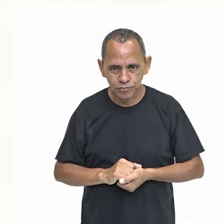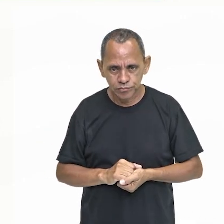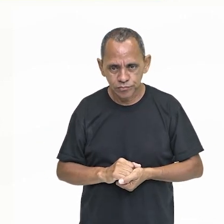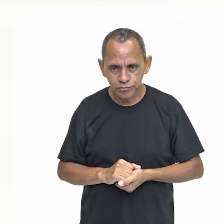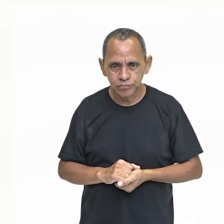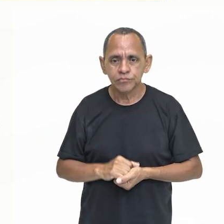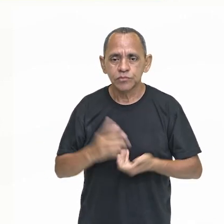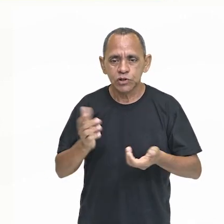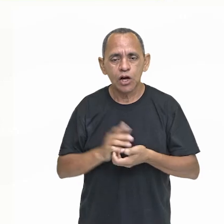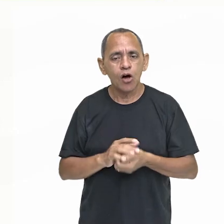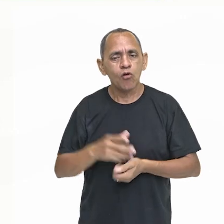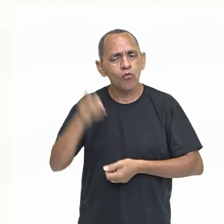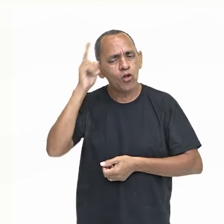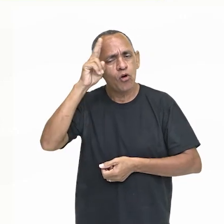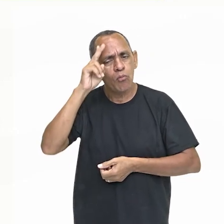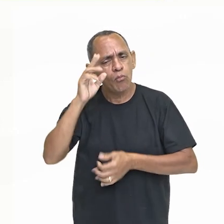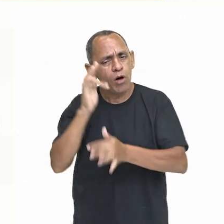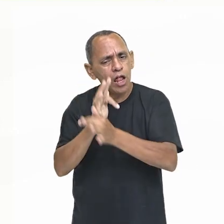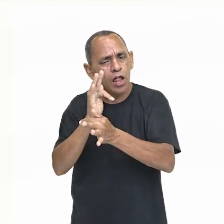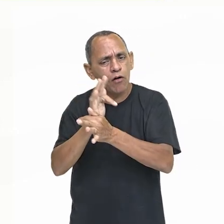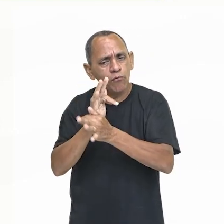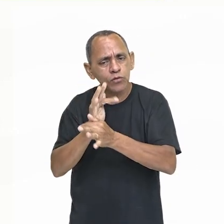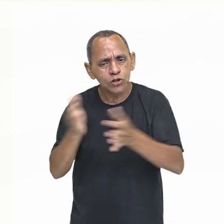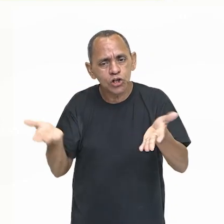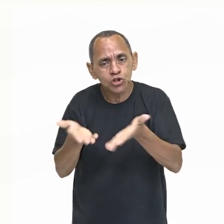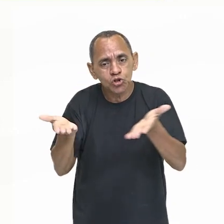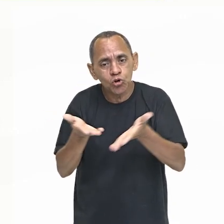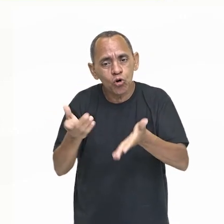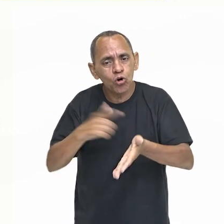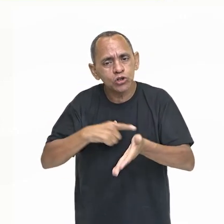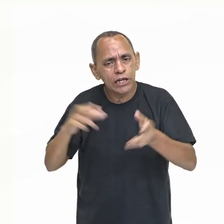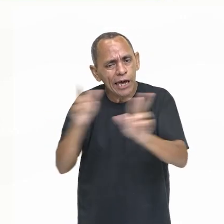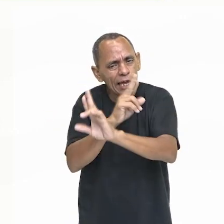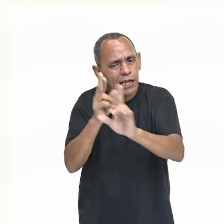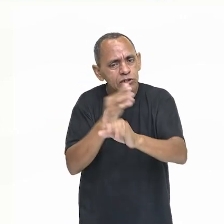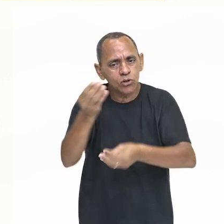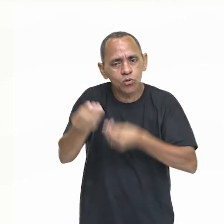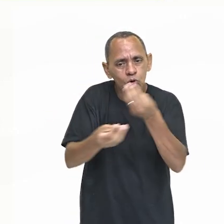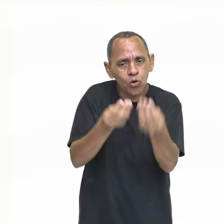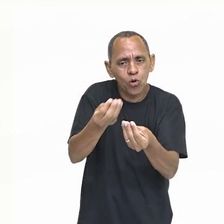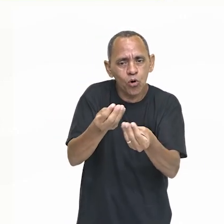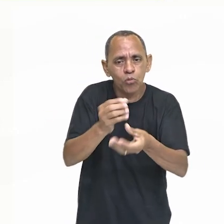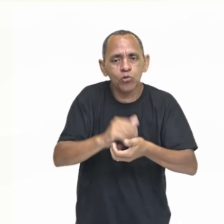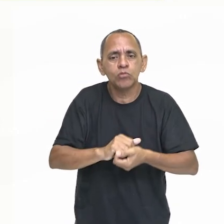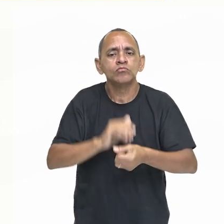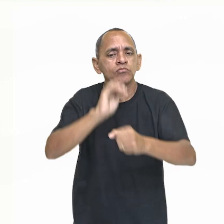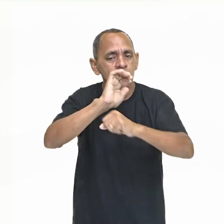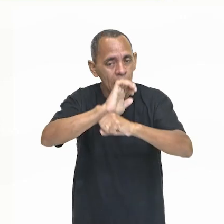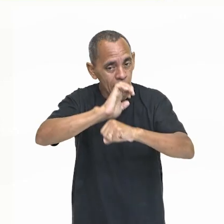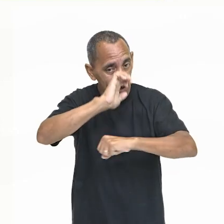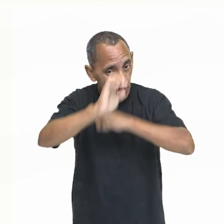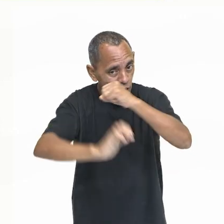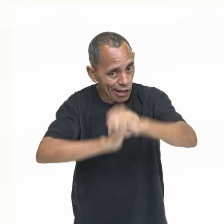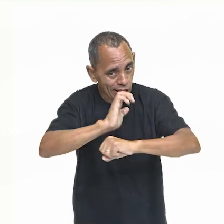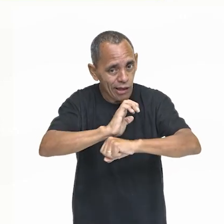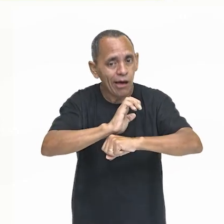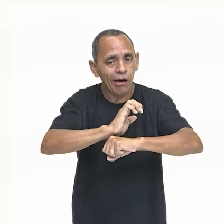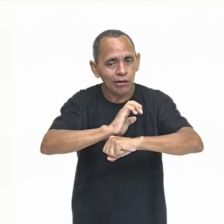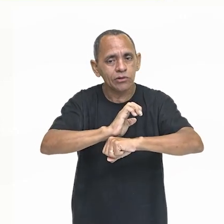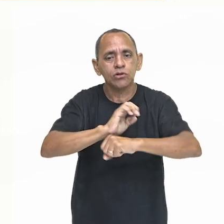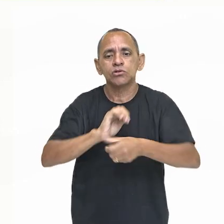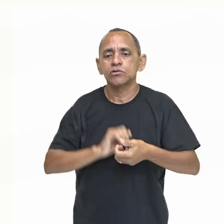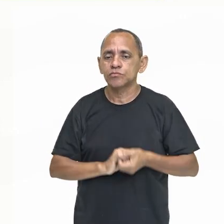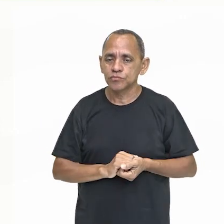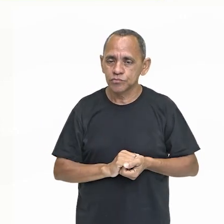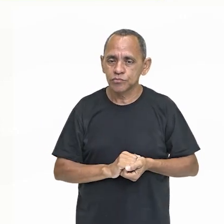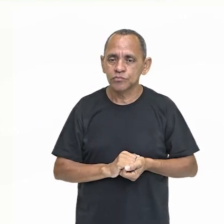principalmente da física moderna, que tem a ver com os elétrons, que quando eu tenho aí